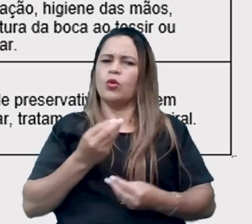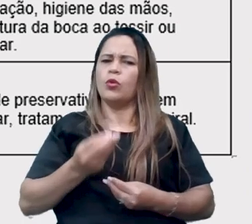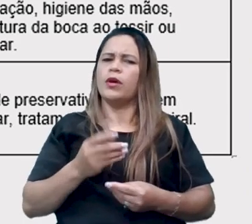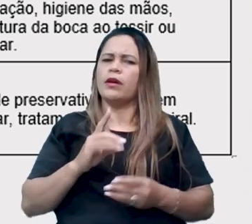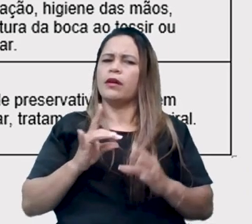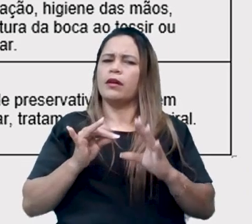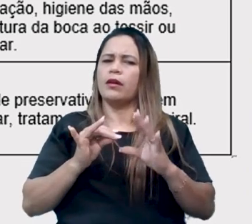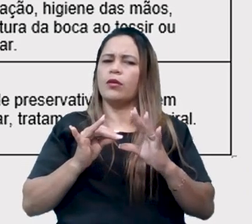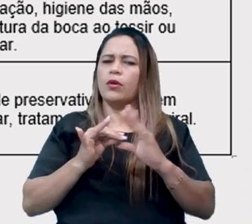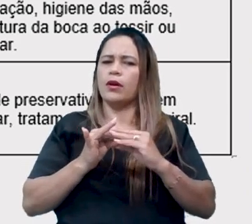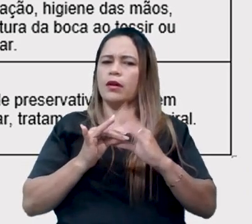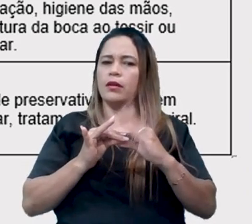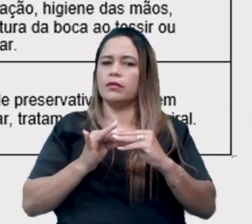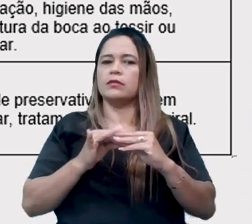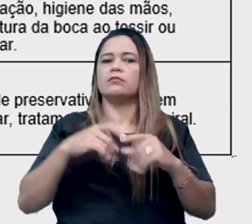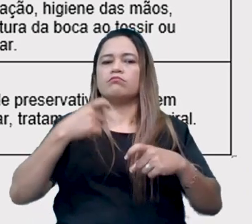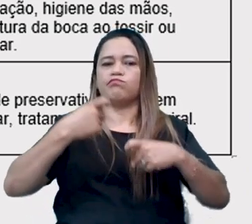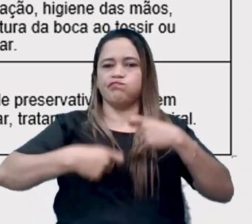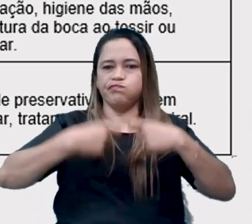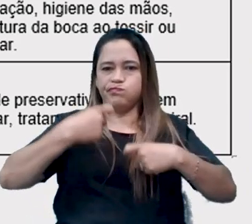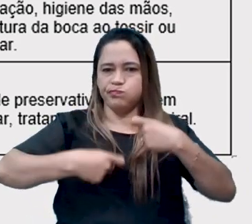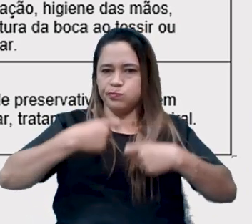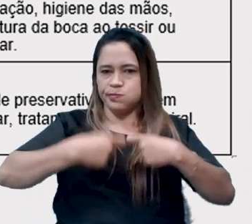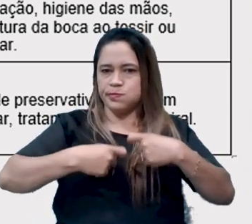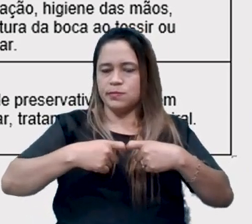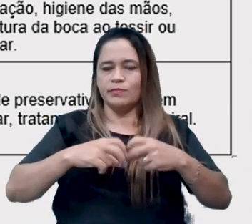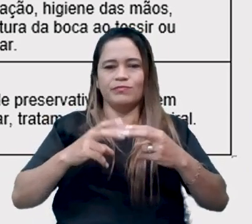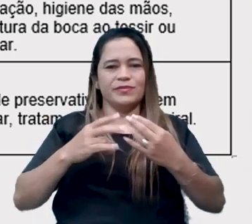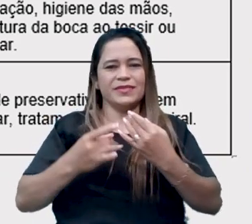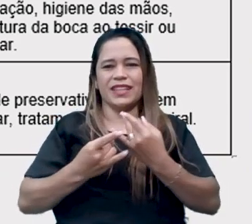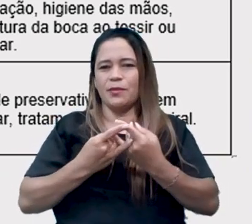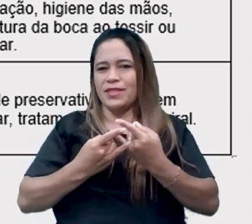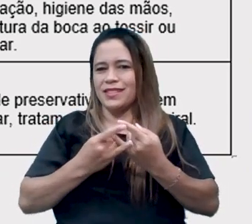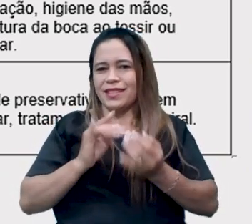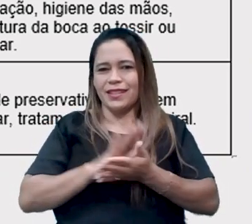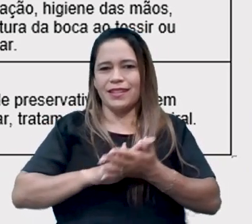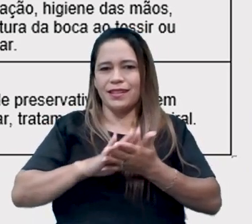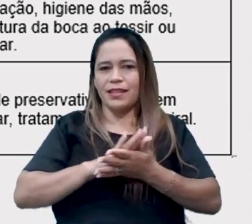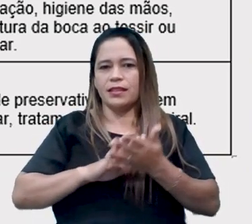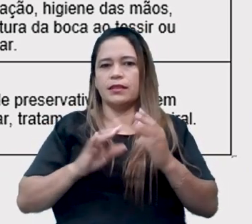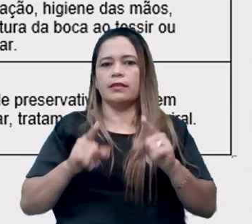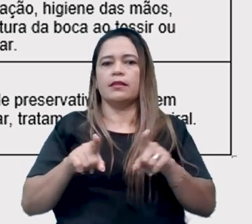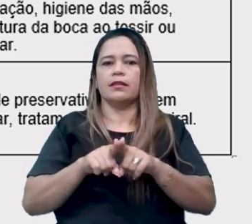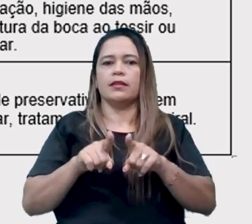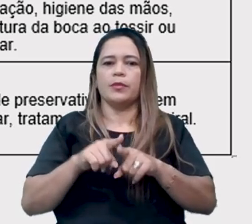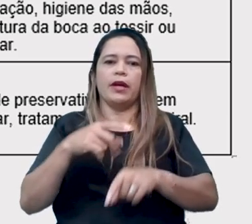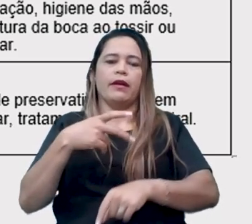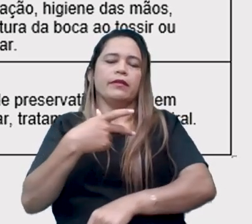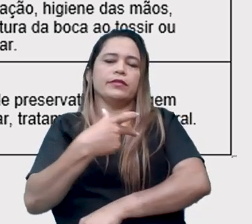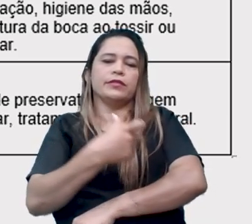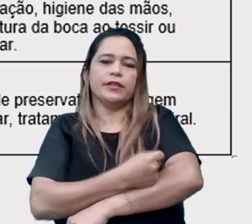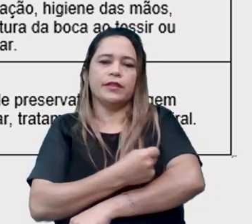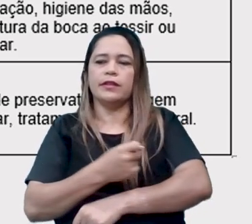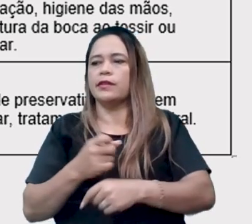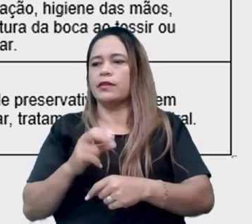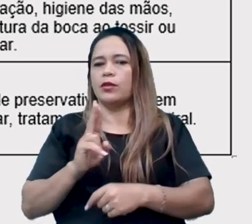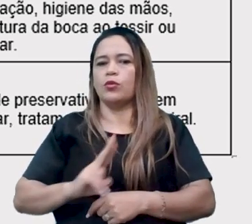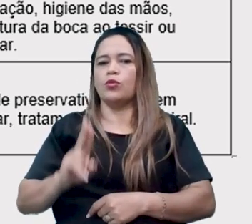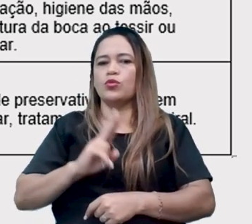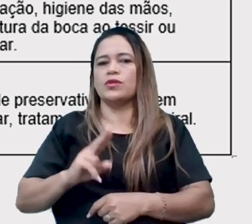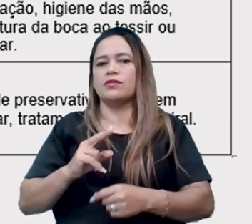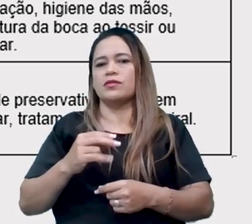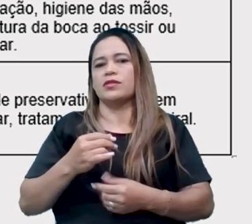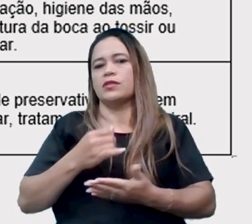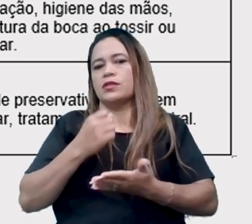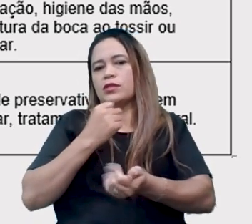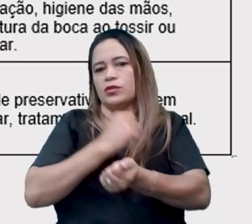HIV? Através de relações sexuais sem proteção, através do compartilhamento de seringa, por exemplo, no caso de uso de drogas